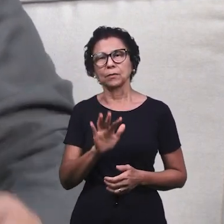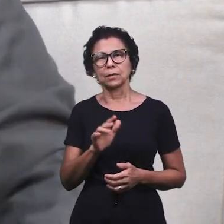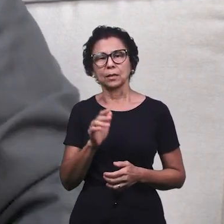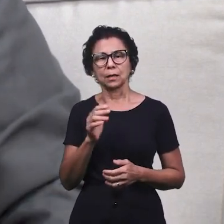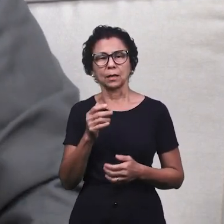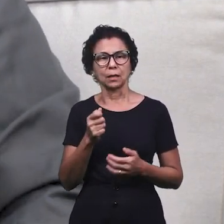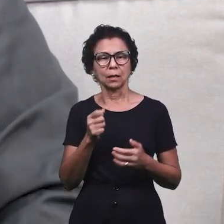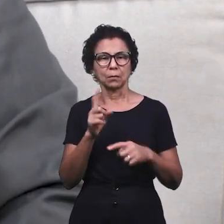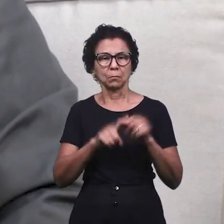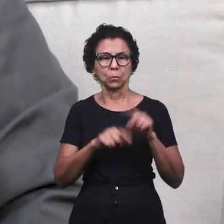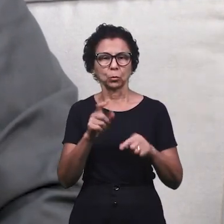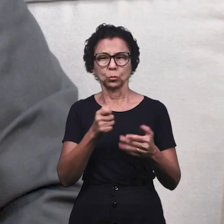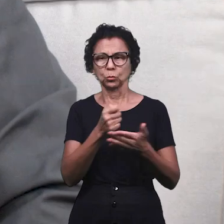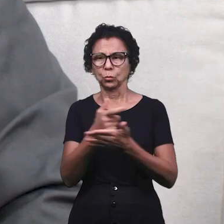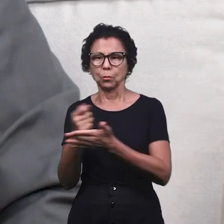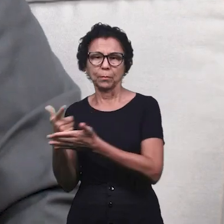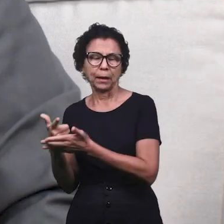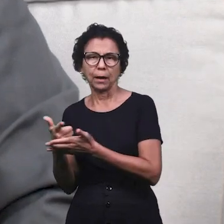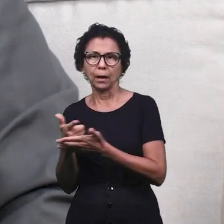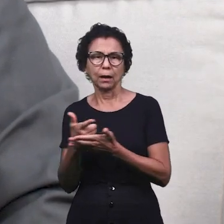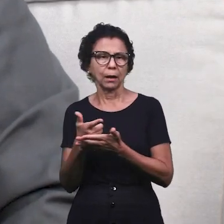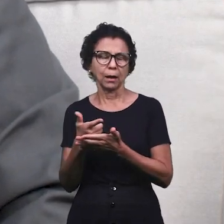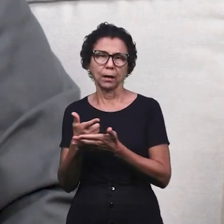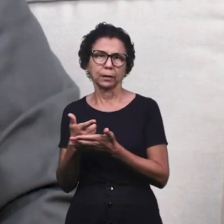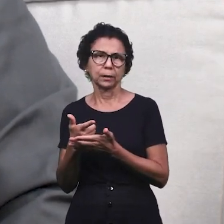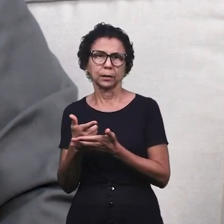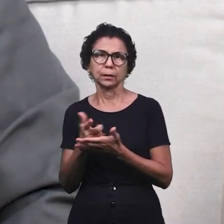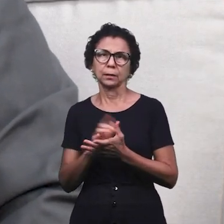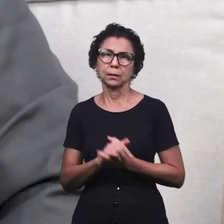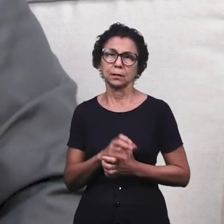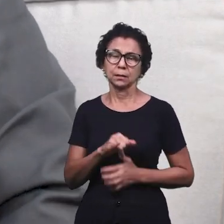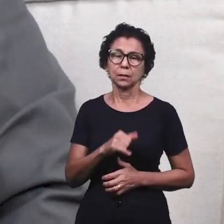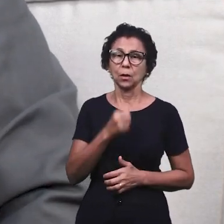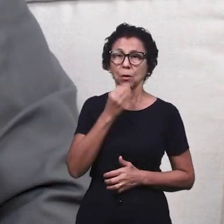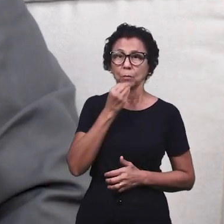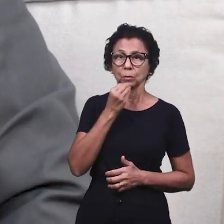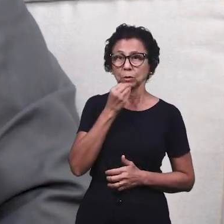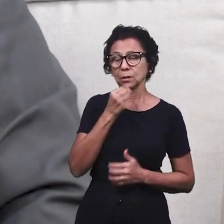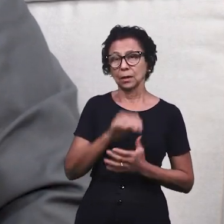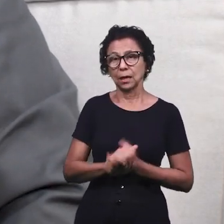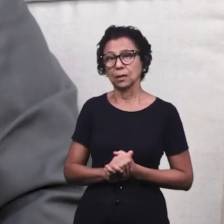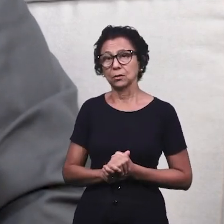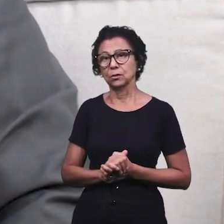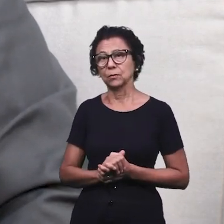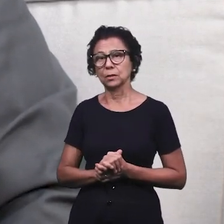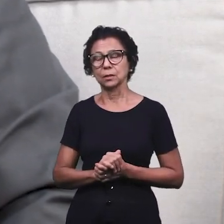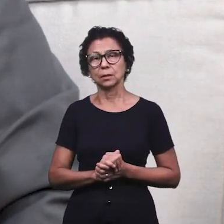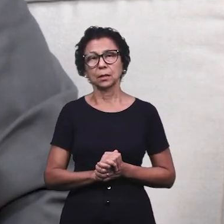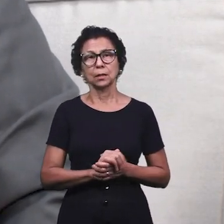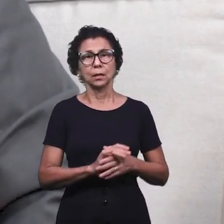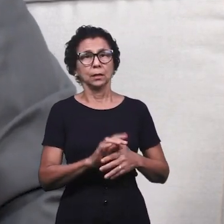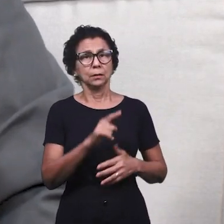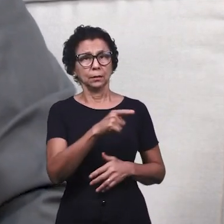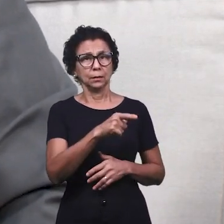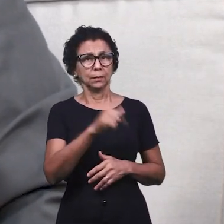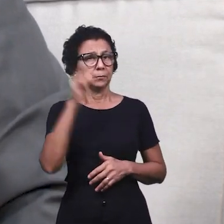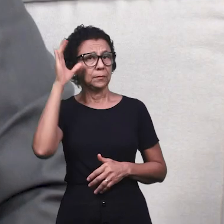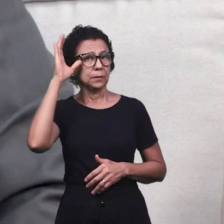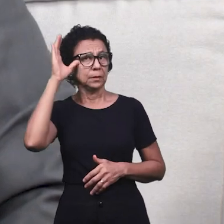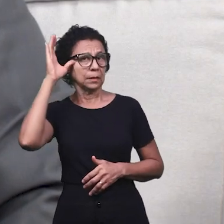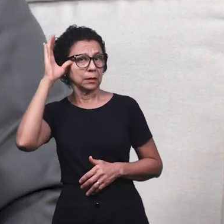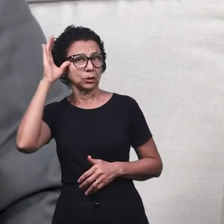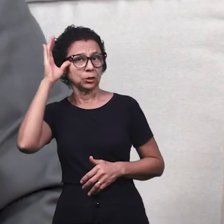algum produto, algum item que veja uma oportunidade de comprar diretamente de um exportador da